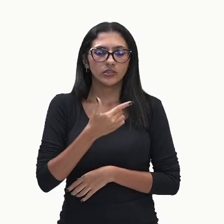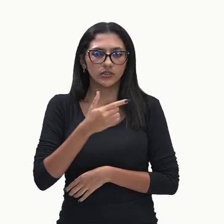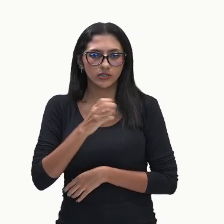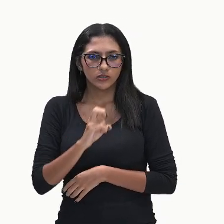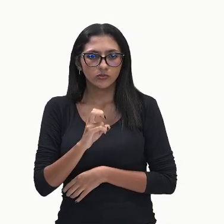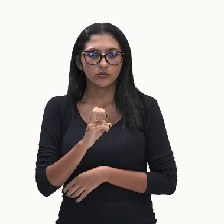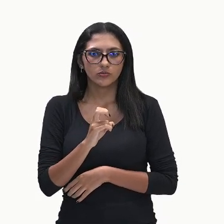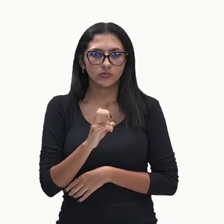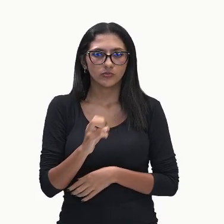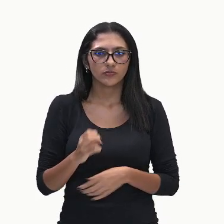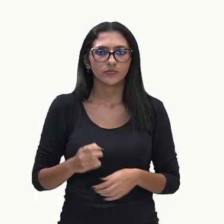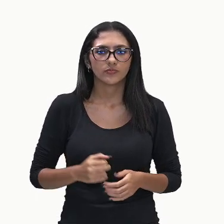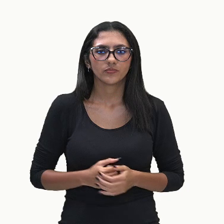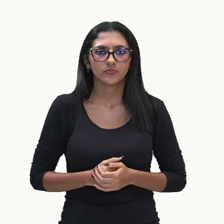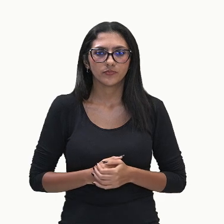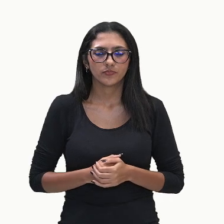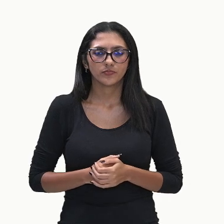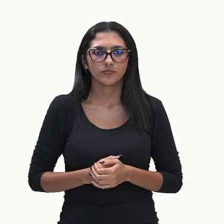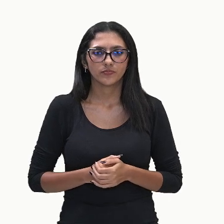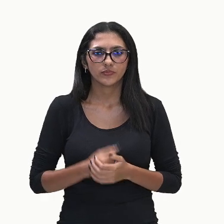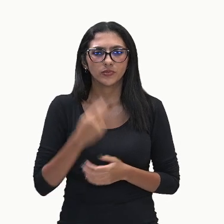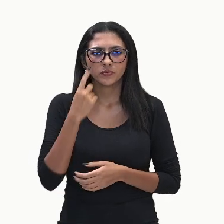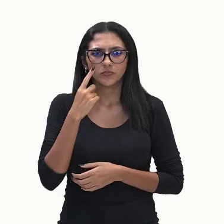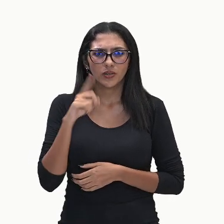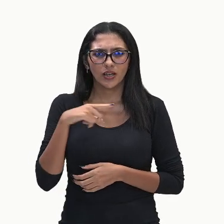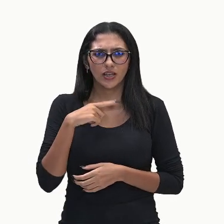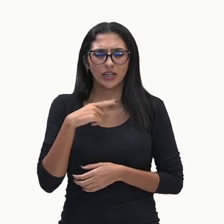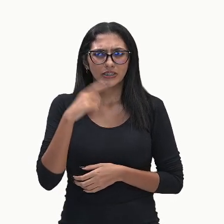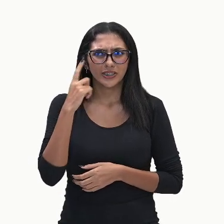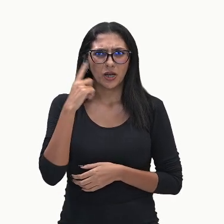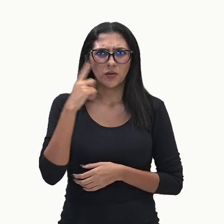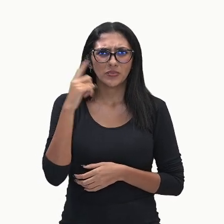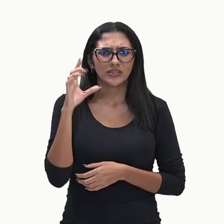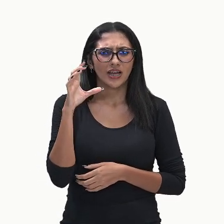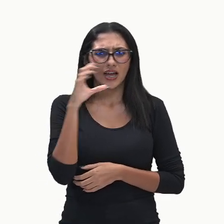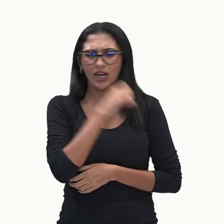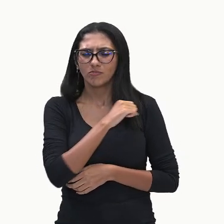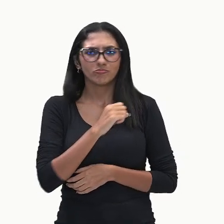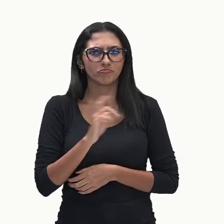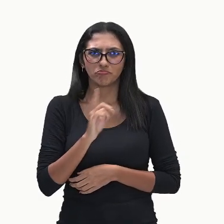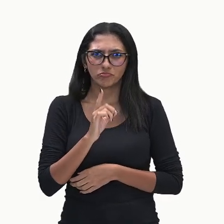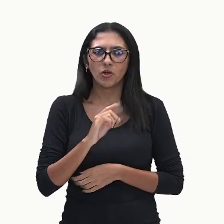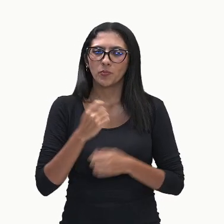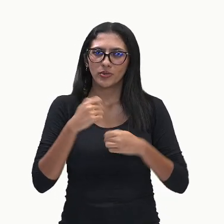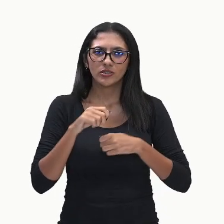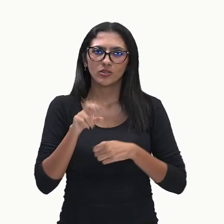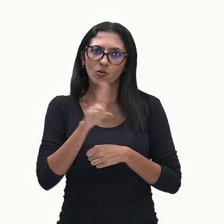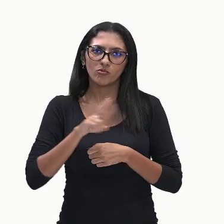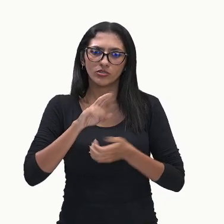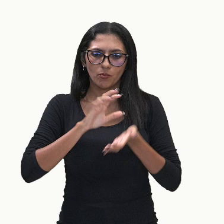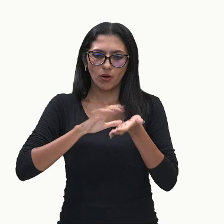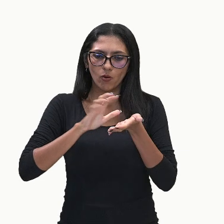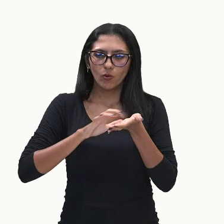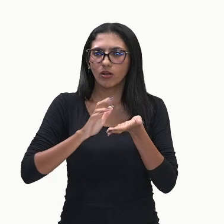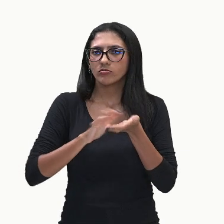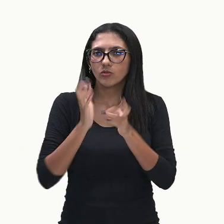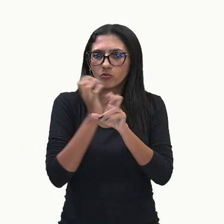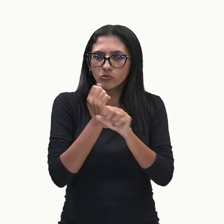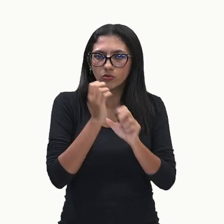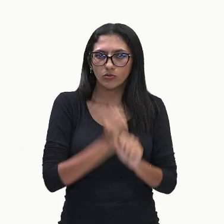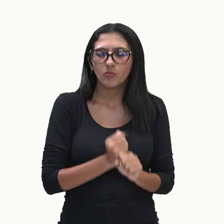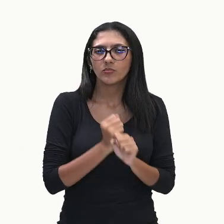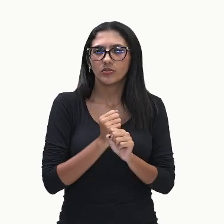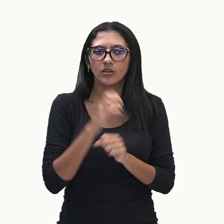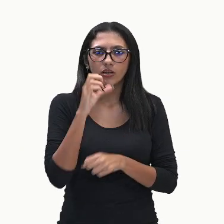490,625. Professor, o senhor fez de cabeça? Quem me dera, né, ter essa capacidade. Sempre utilize uma calculadora, pessoal.